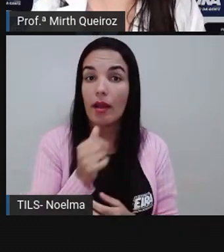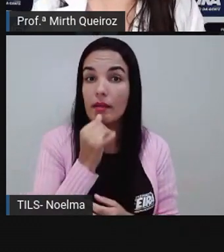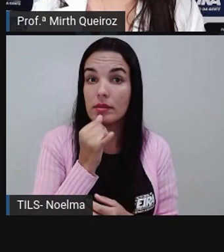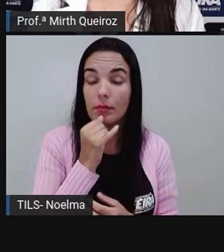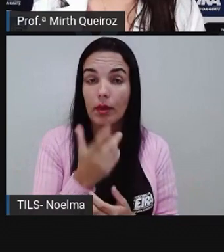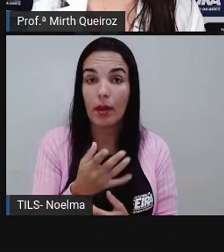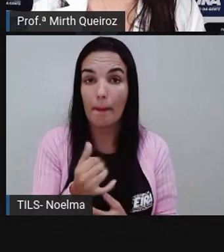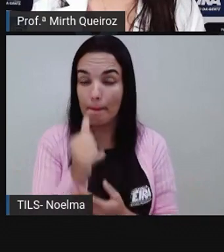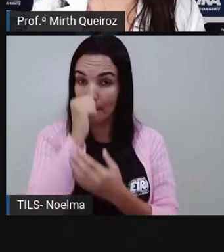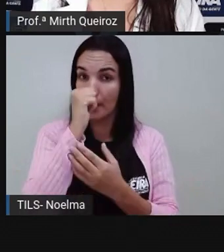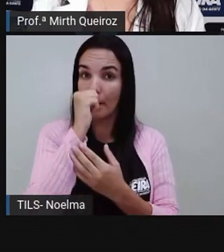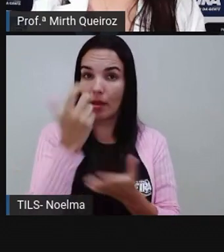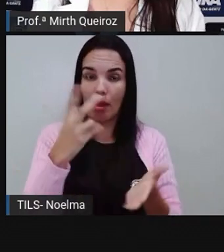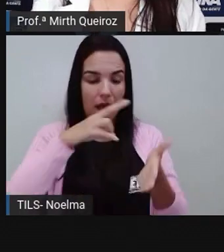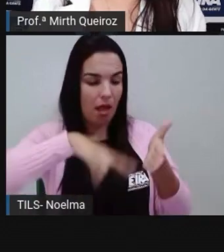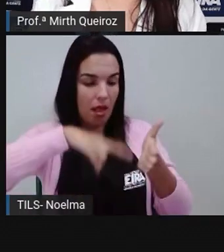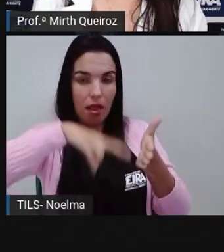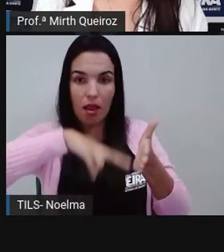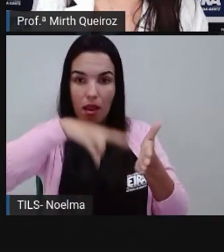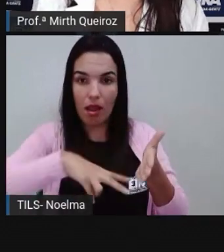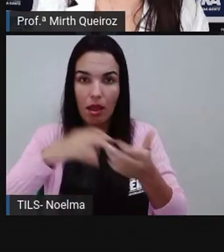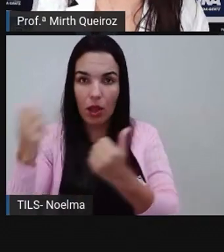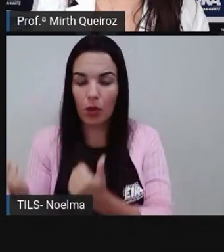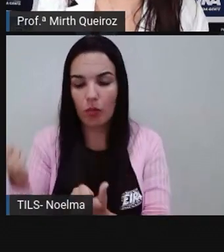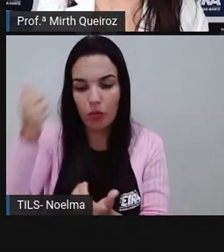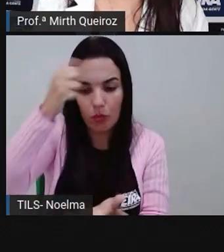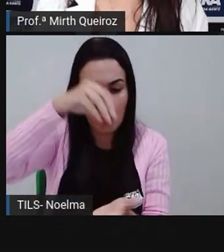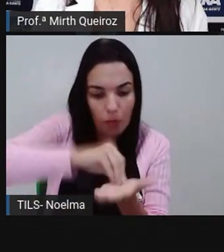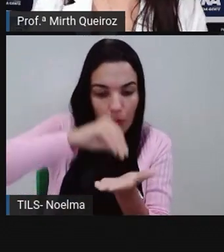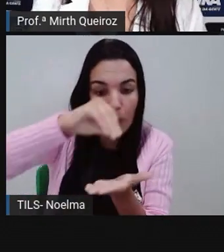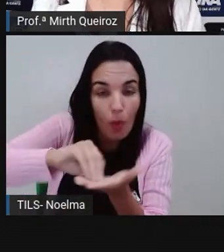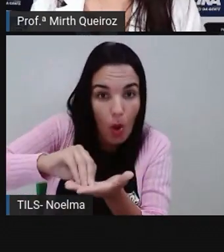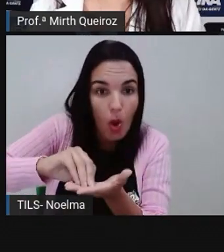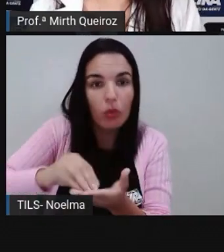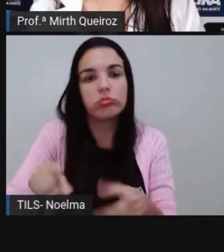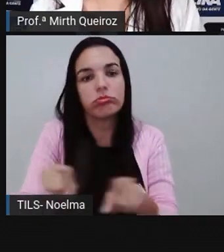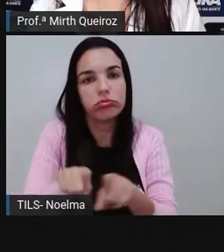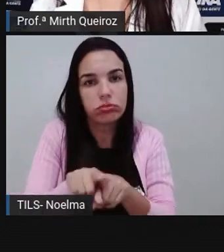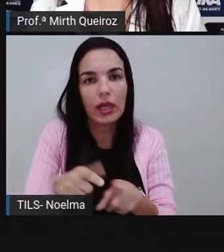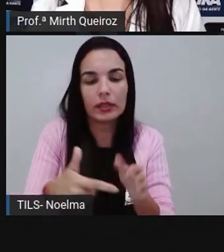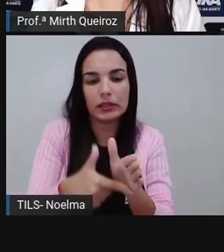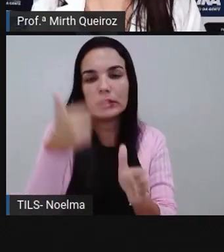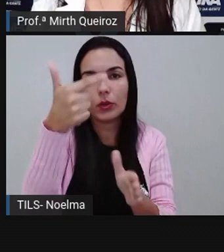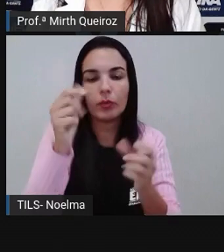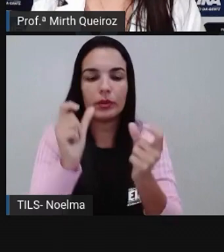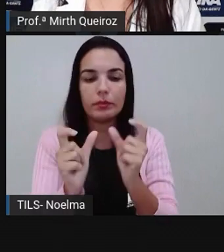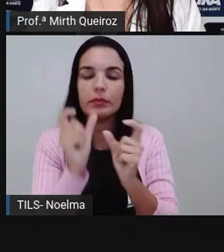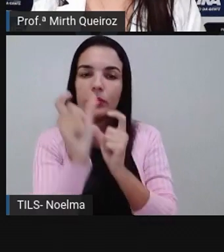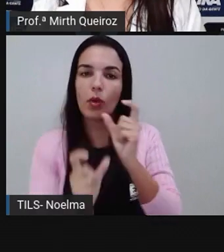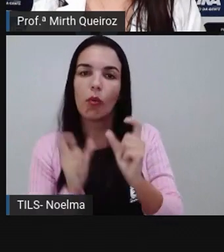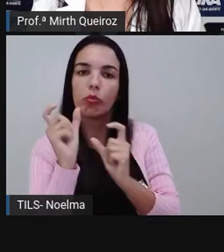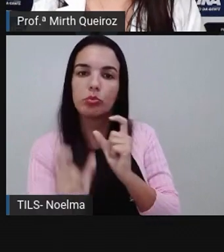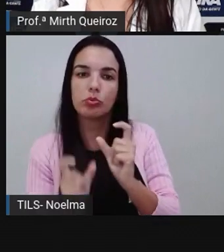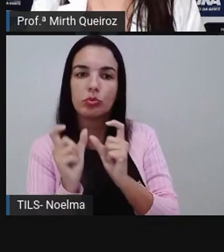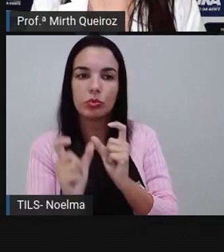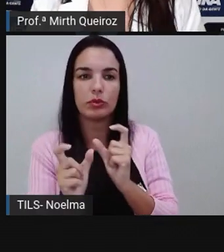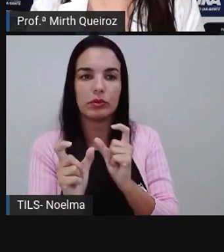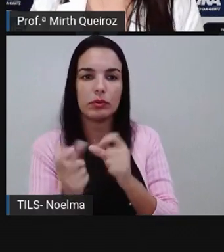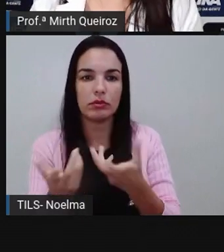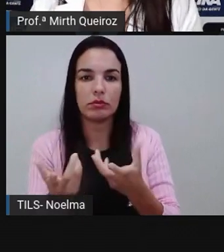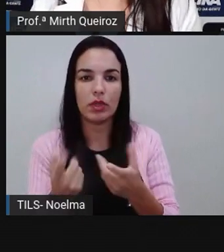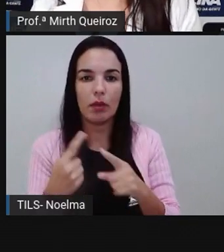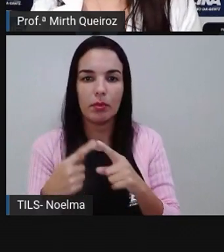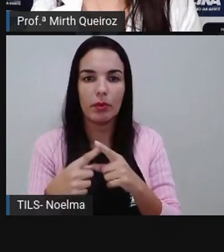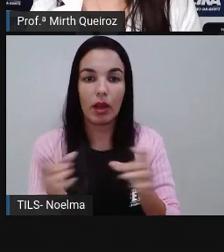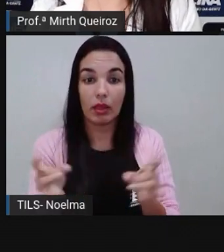nós temos verbos aí da segunda conjugação. Uma vez que as palavras terminadas,